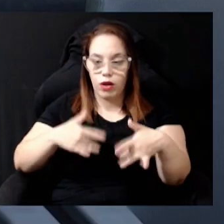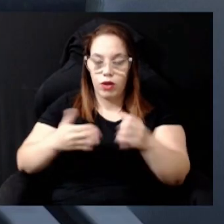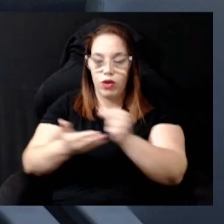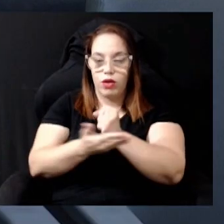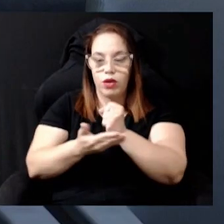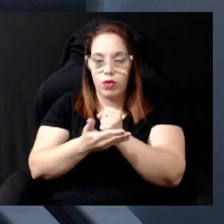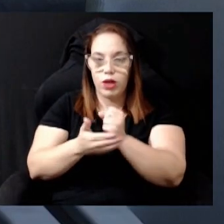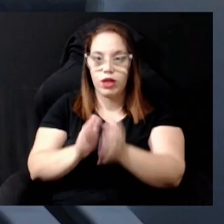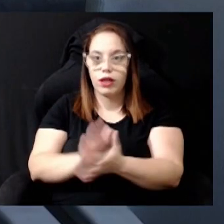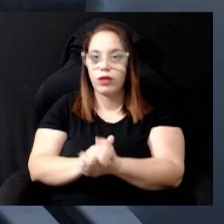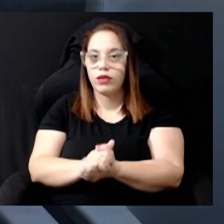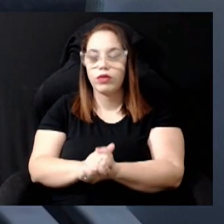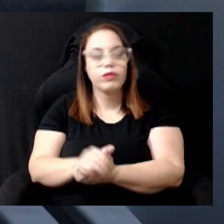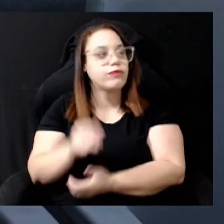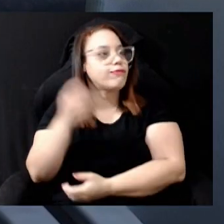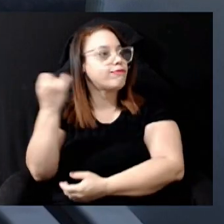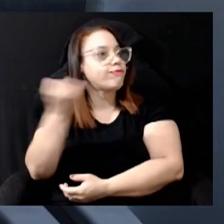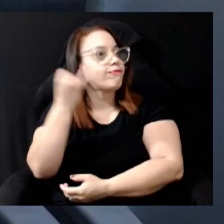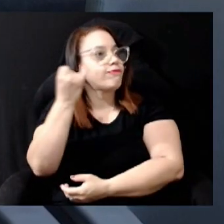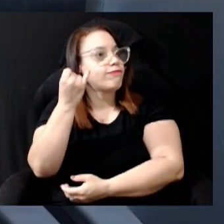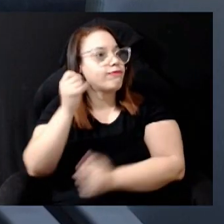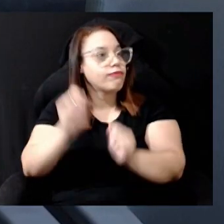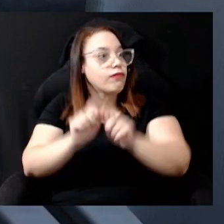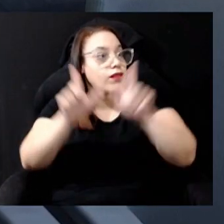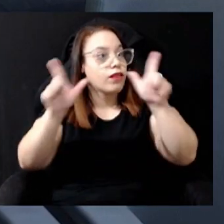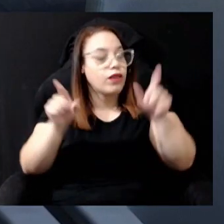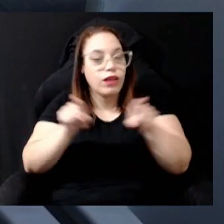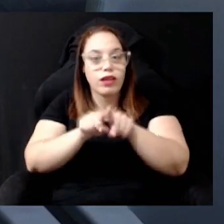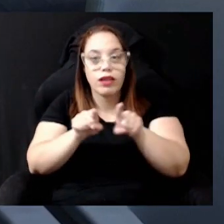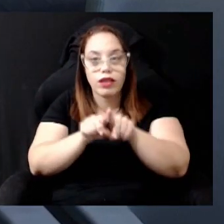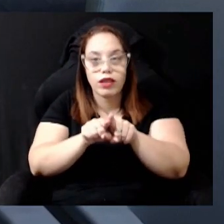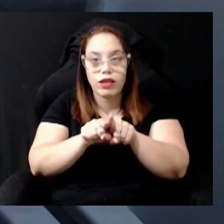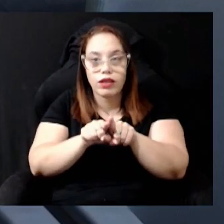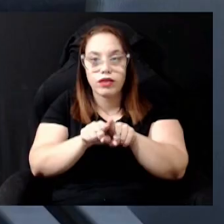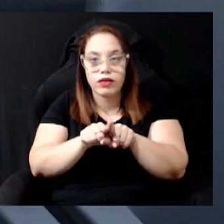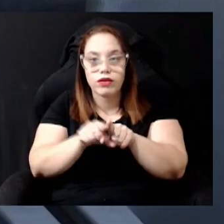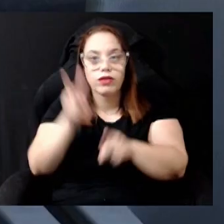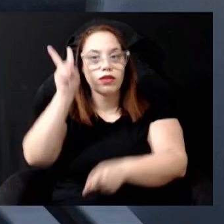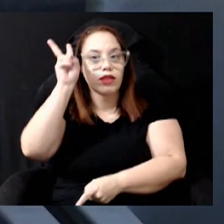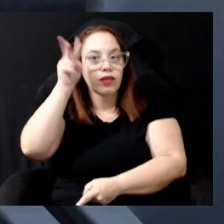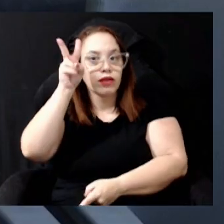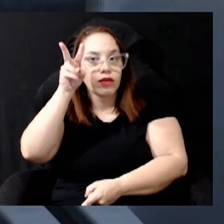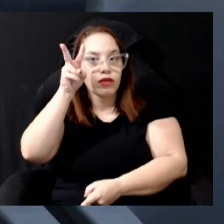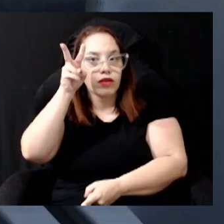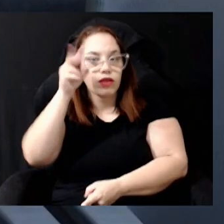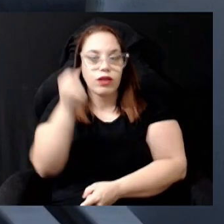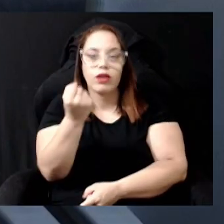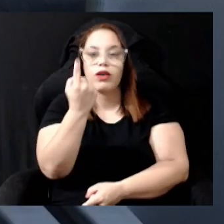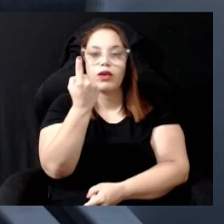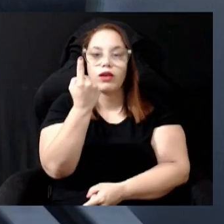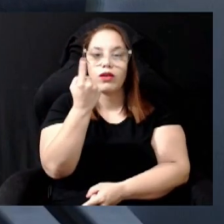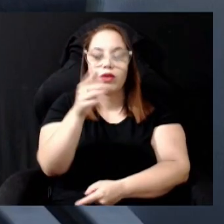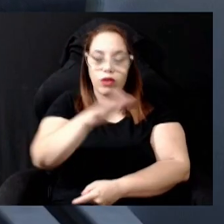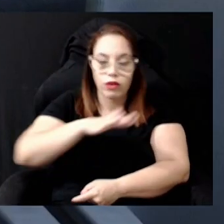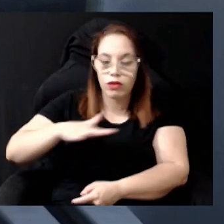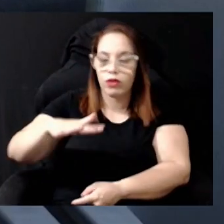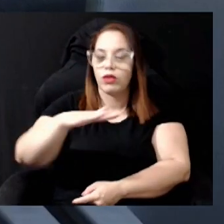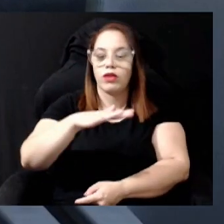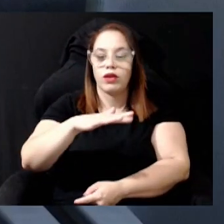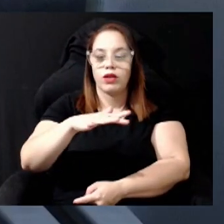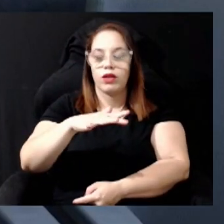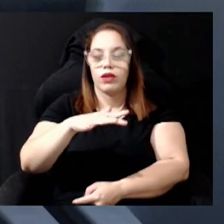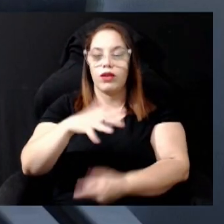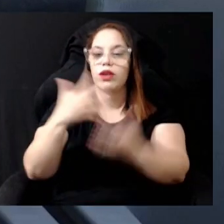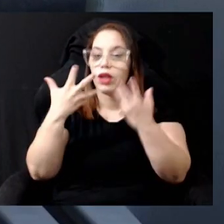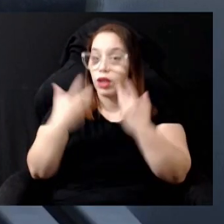acho que é importante a gente destacar também, até para lembrar, né, que uma das regiões que recebeu esses